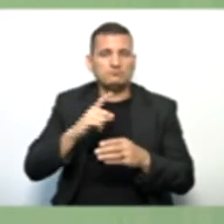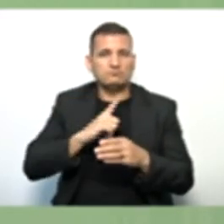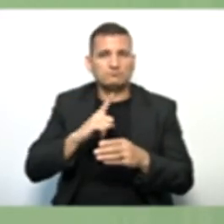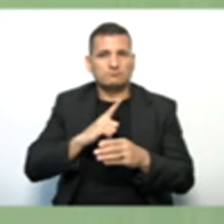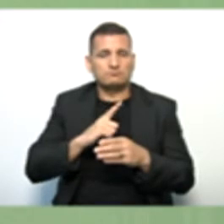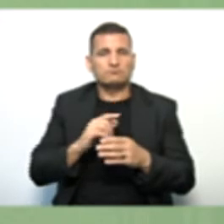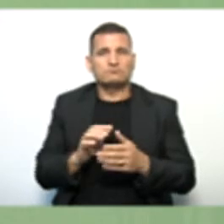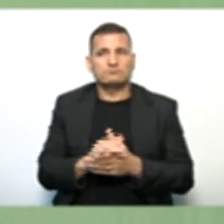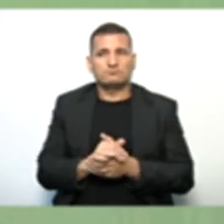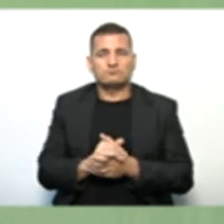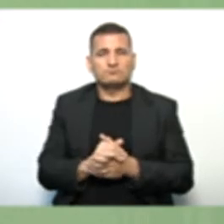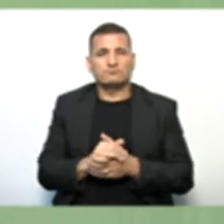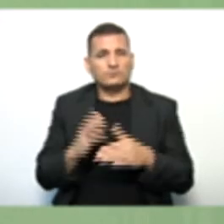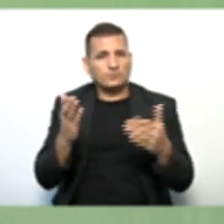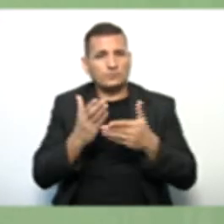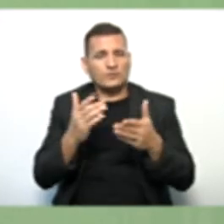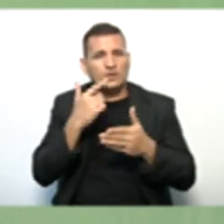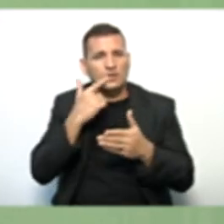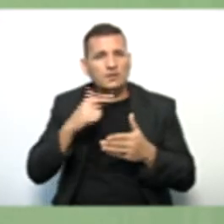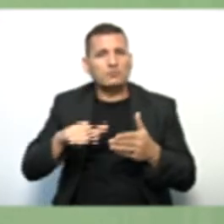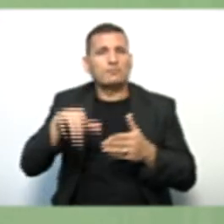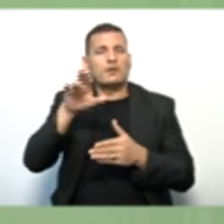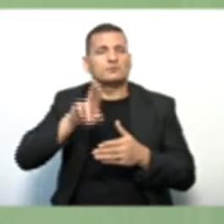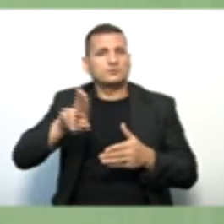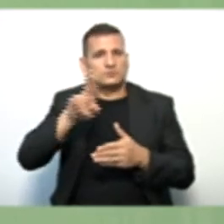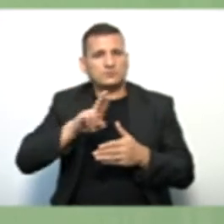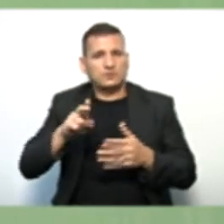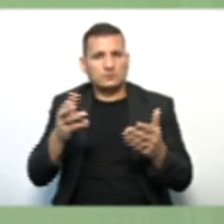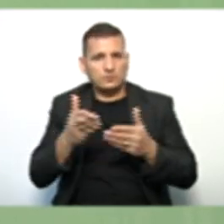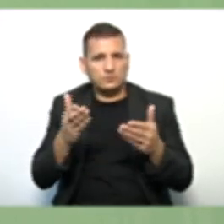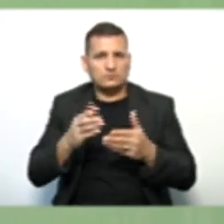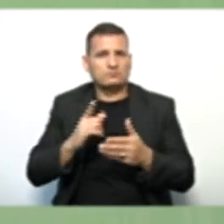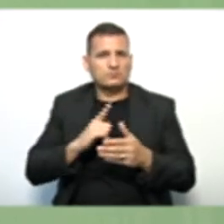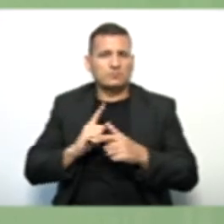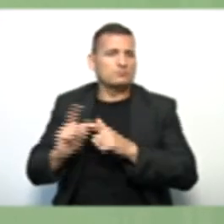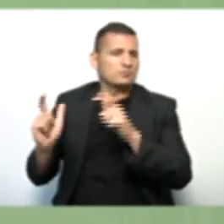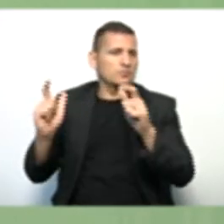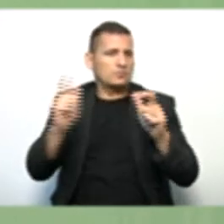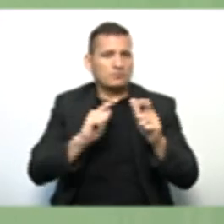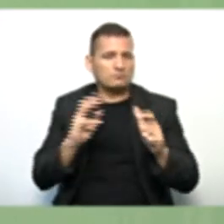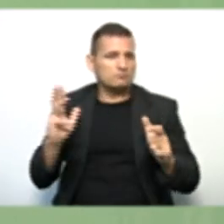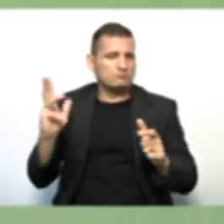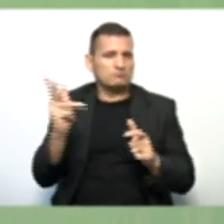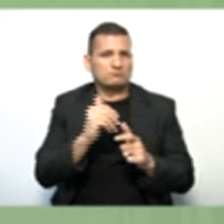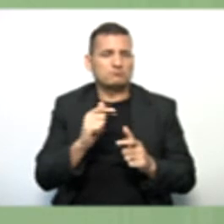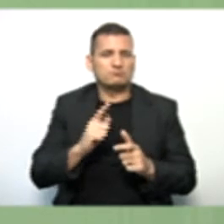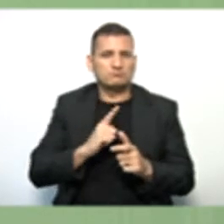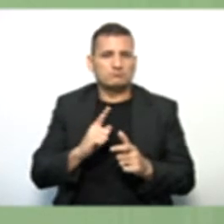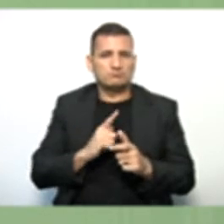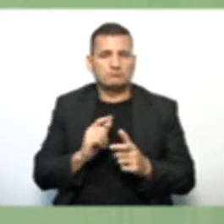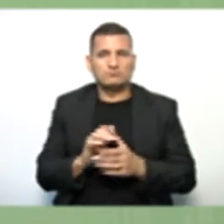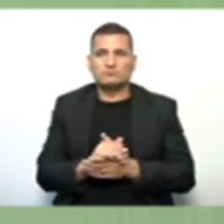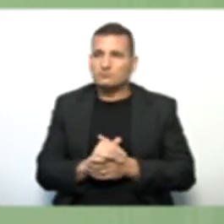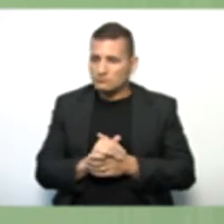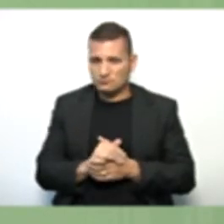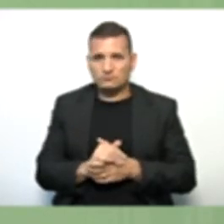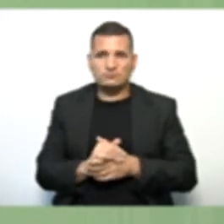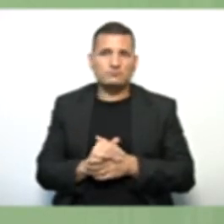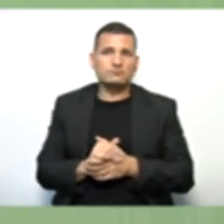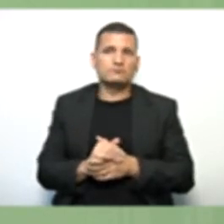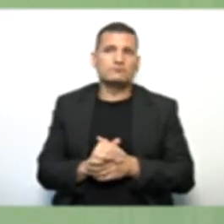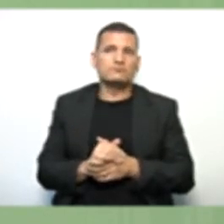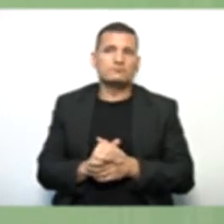à toa que hoje ele é a linguagem de programação mais utilizada, né? Tá em todo lugar. JavaScript não tem como você fugir. E outra